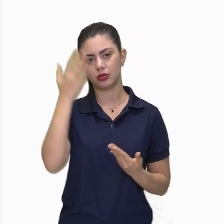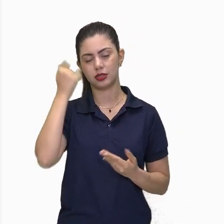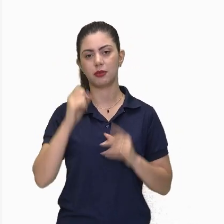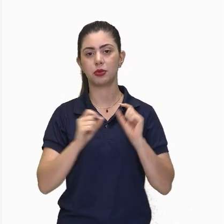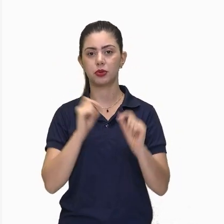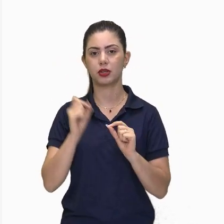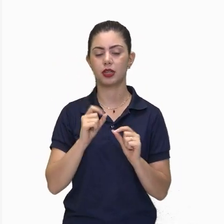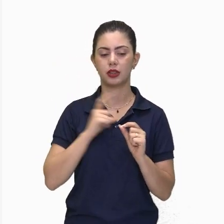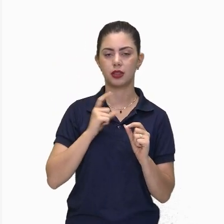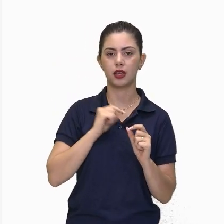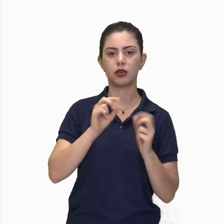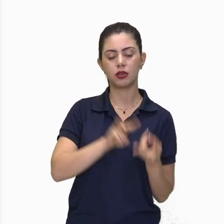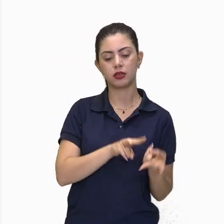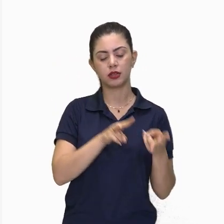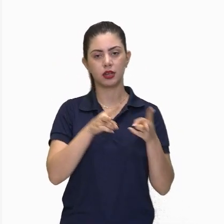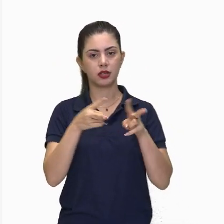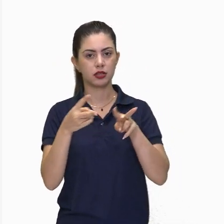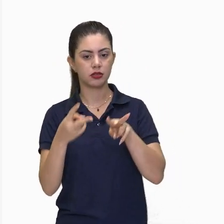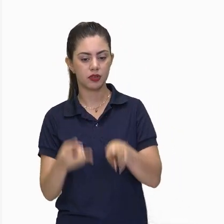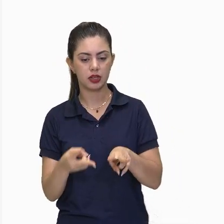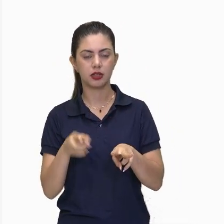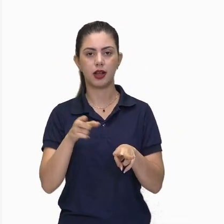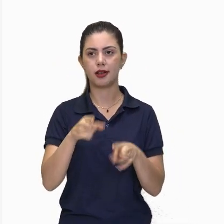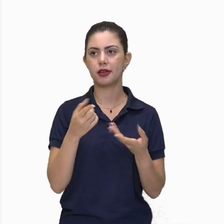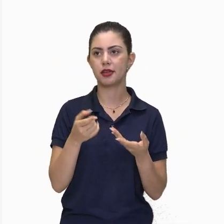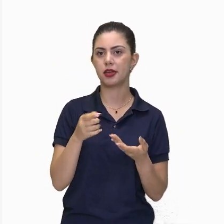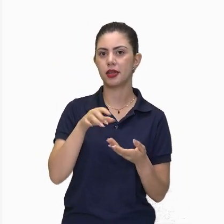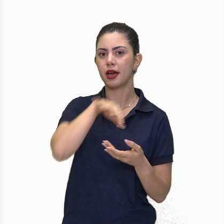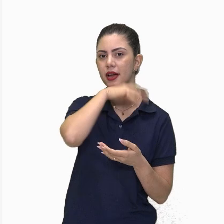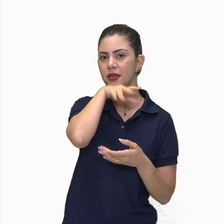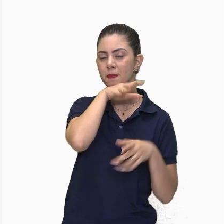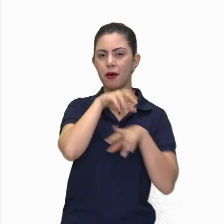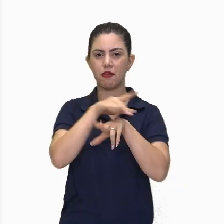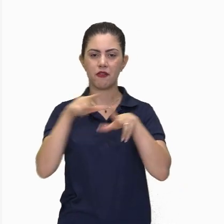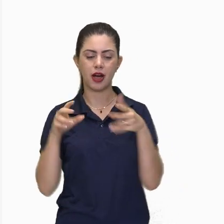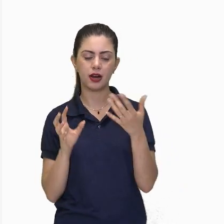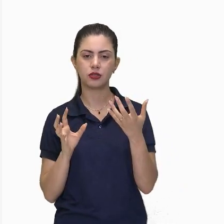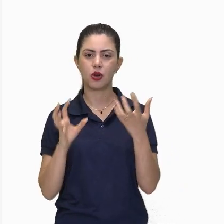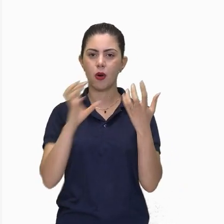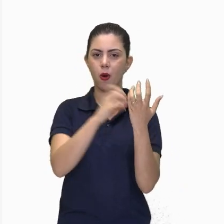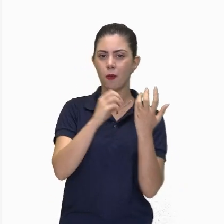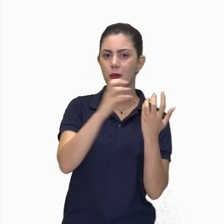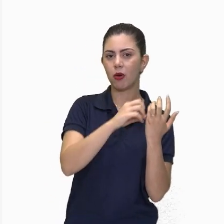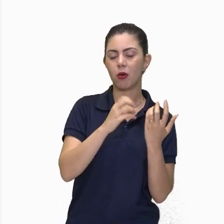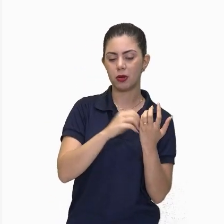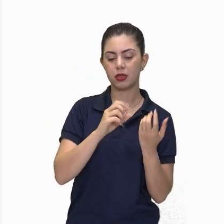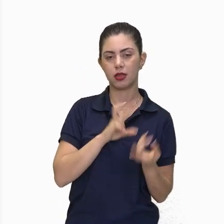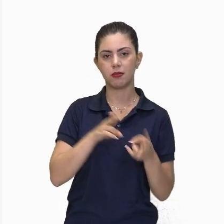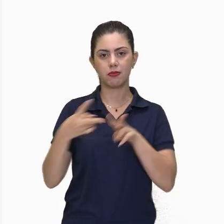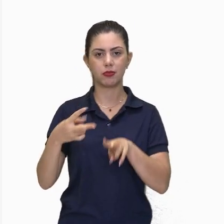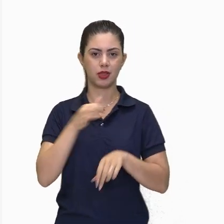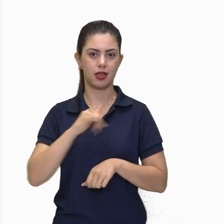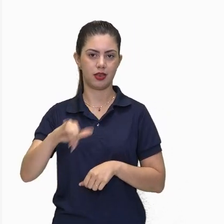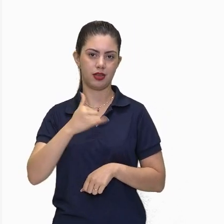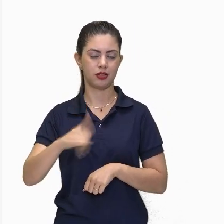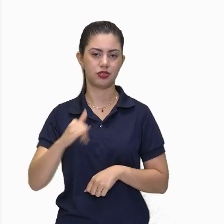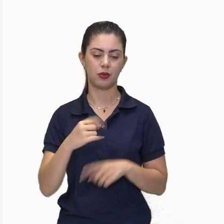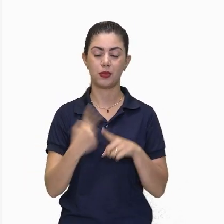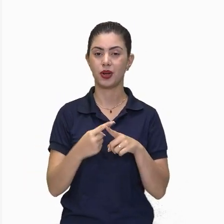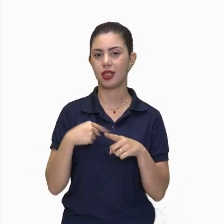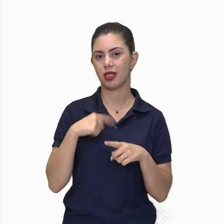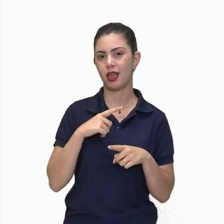para os consumidores, que podem ser herbívoros, carnívoros, onívoros ou outros, por meio das